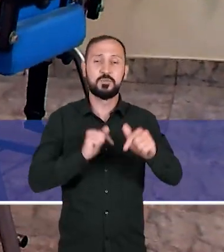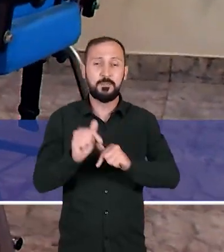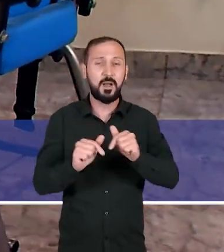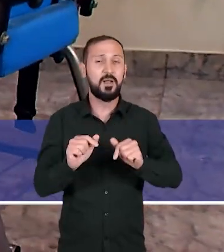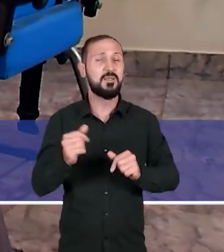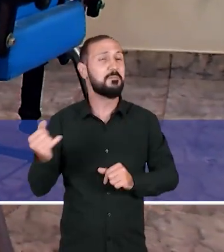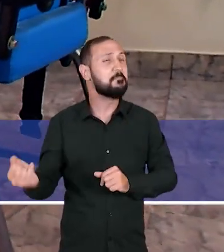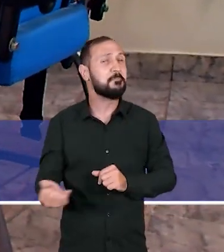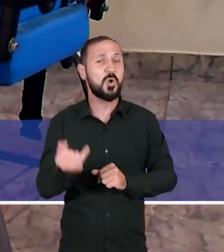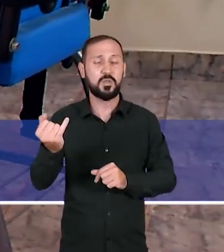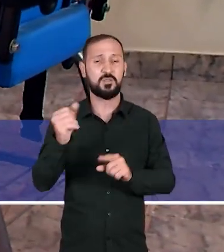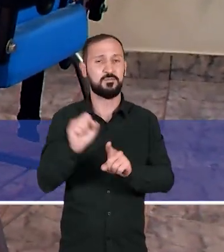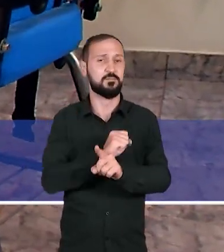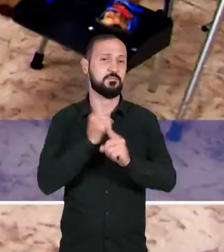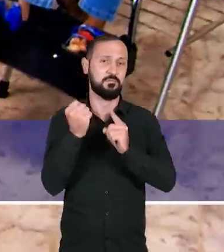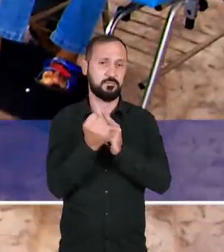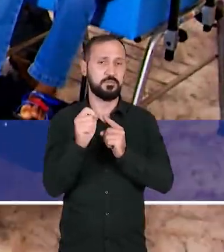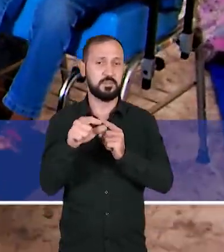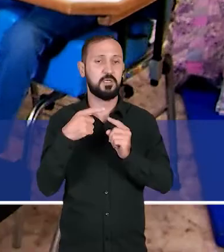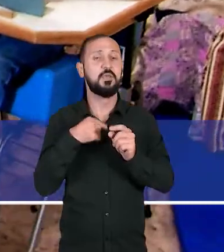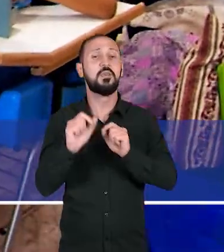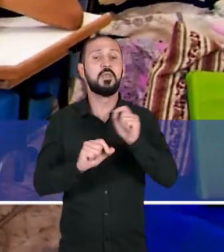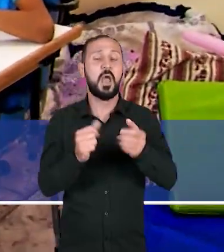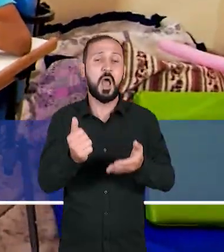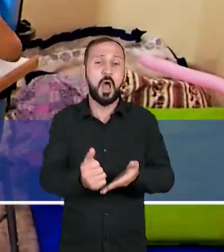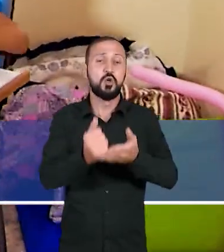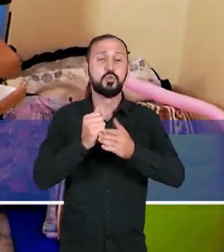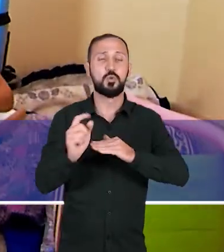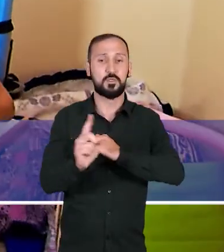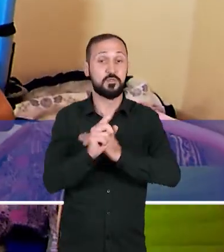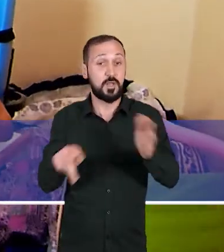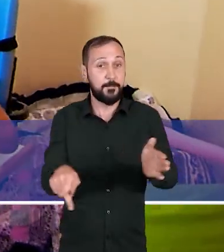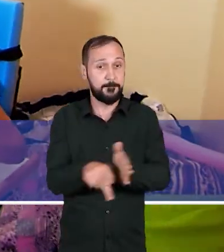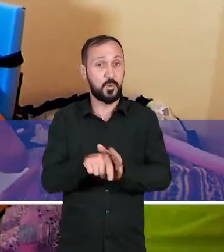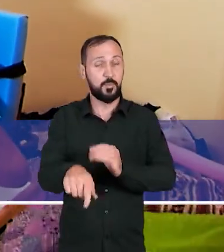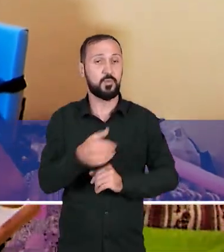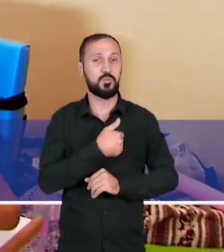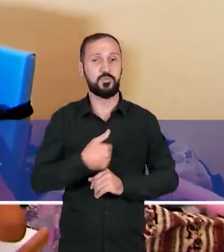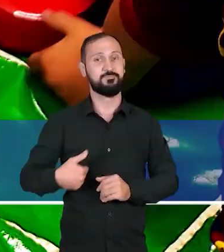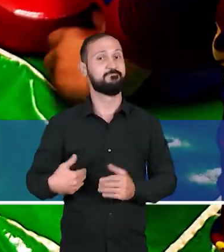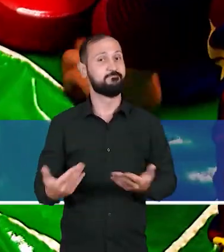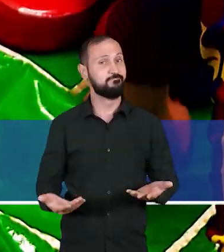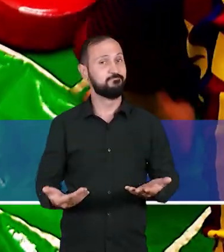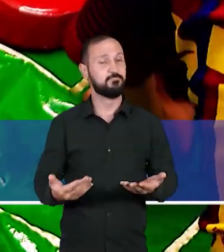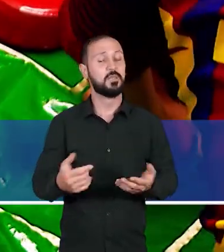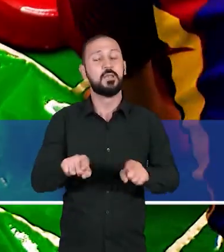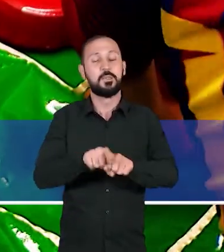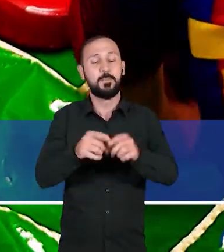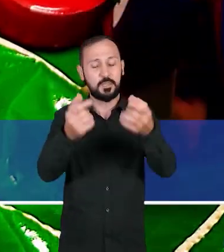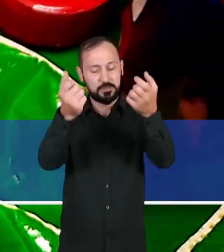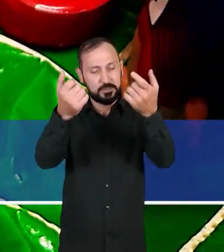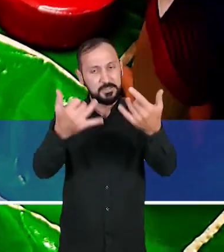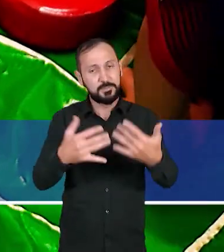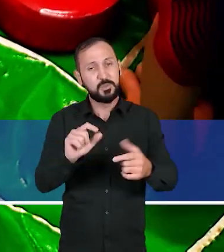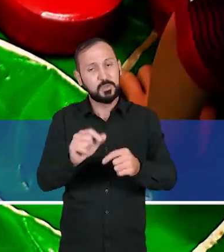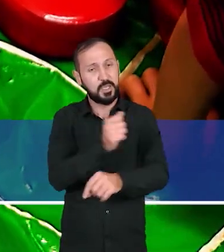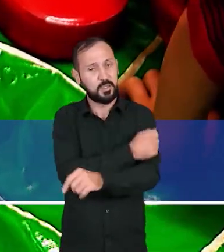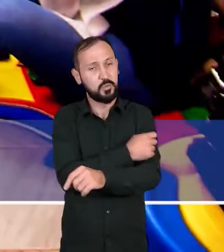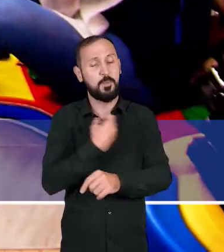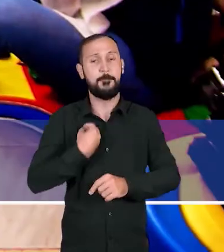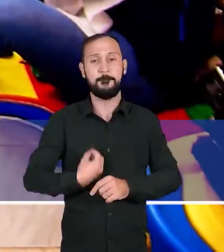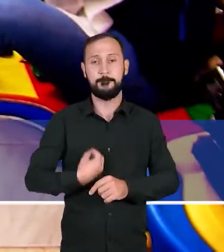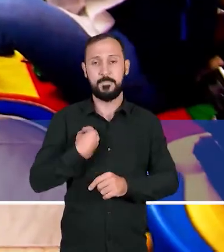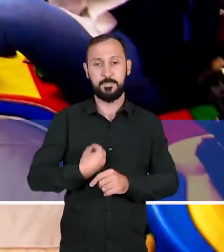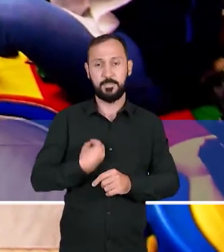extrema importância para a sociedade e vem suprindo a demanda que deveria ser função do Estado. Também pontuou que os alunos, apesar